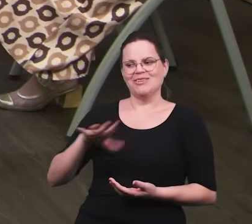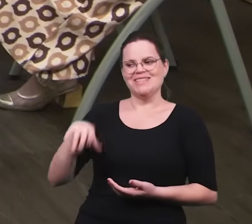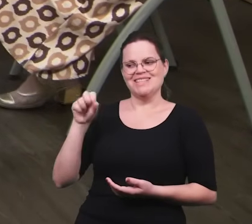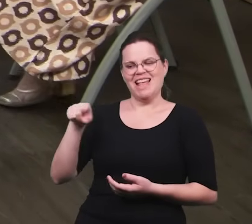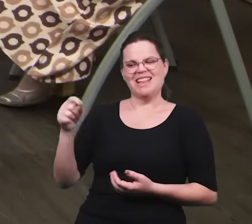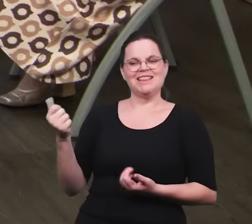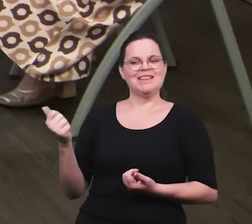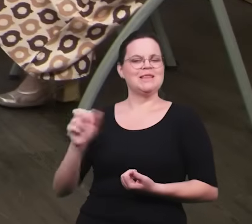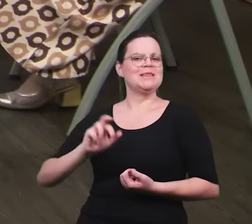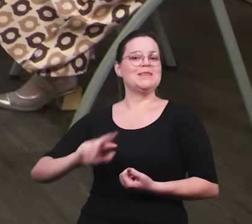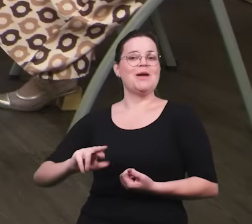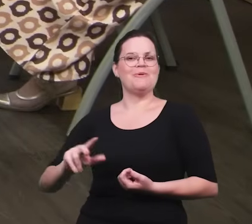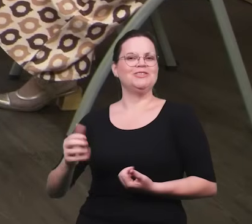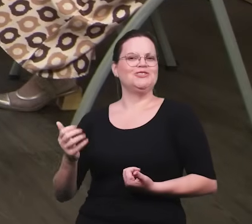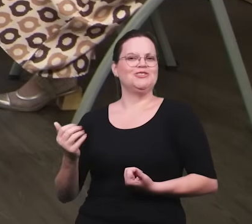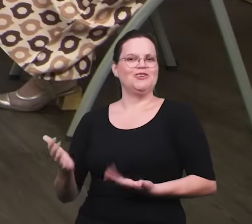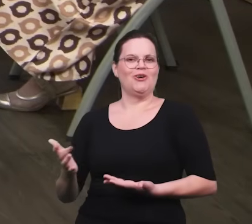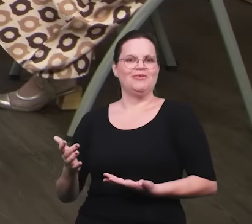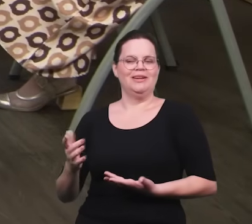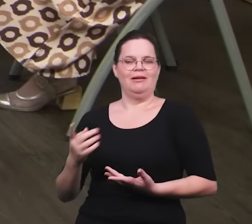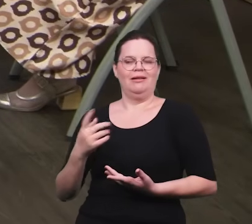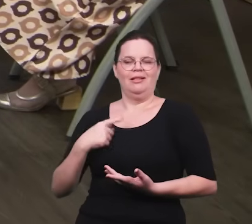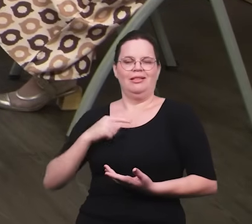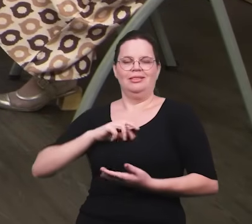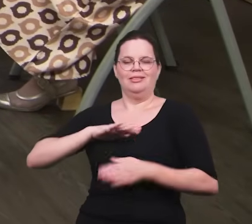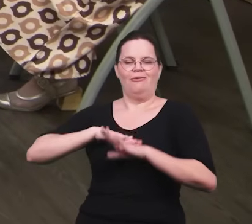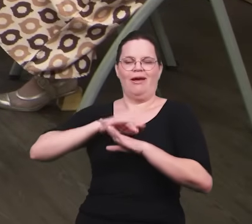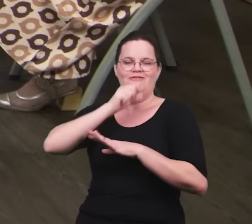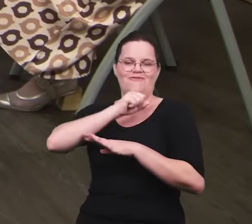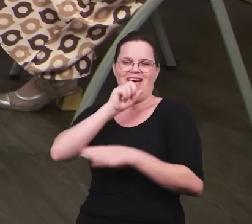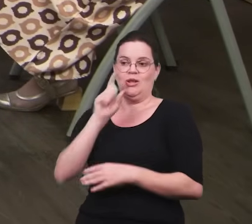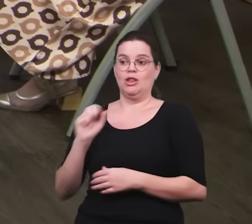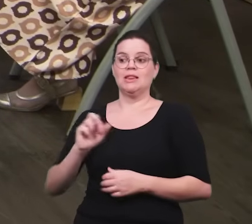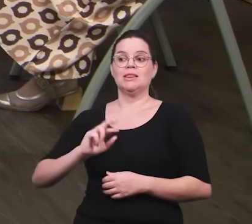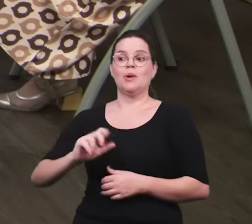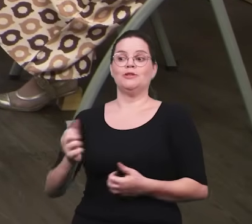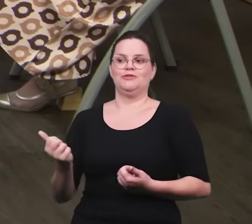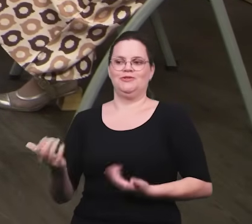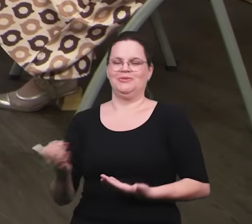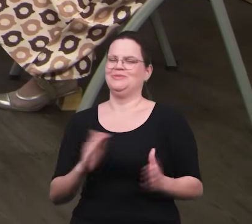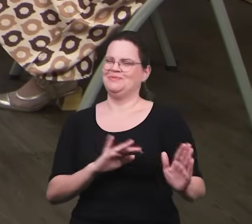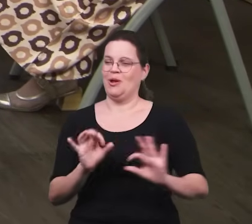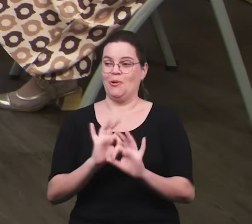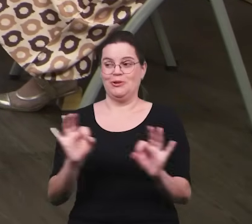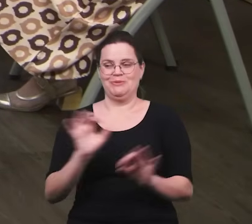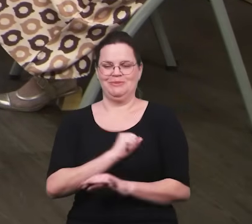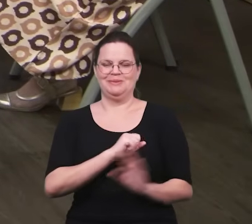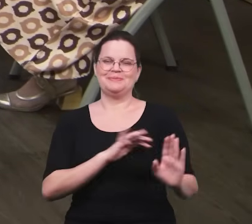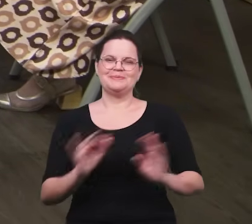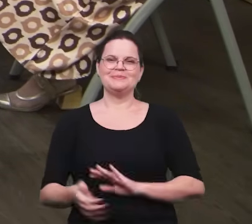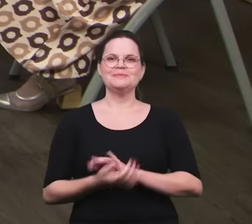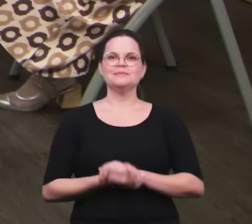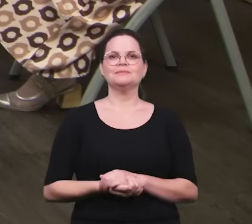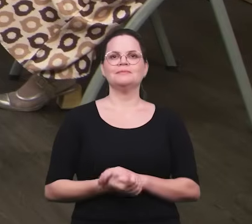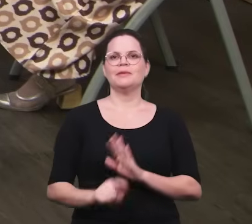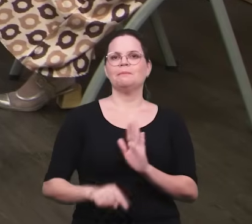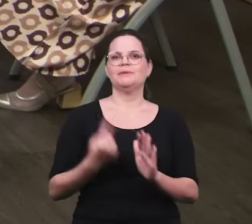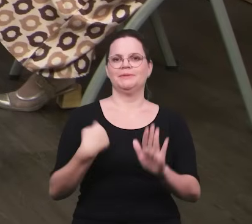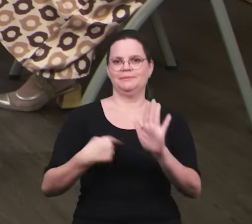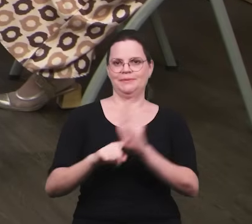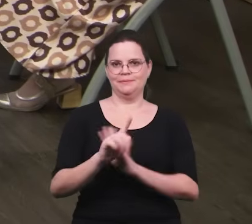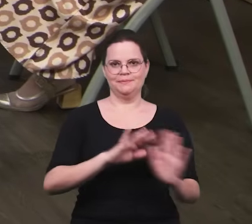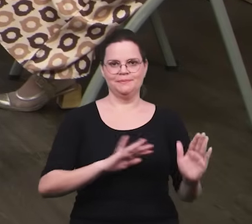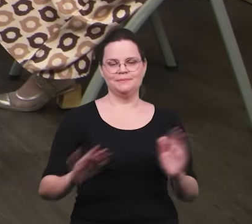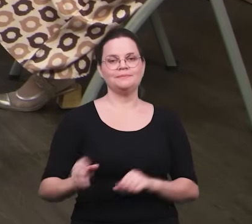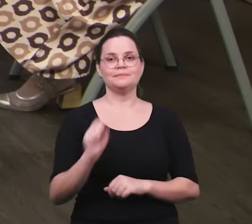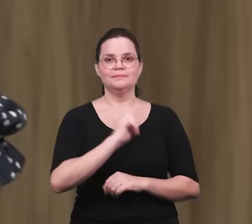essa colocação. com essa colocação. Parabéns, pode continuar. Amém. Vamos para a nossa primeira pergunta aqui do estúdio. A paz do